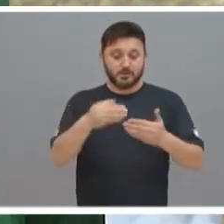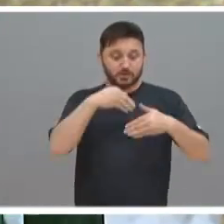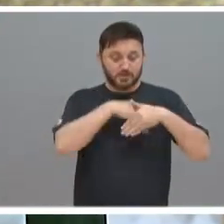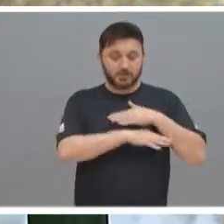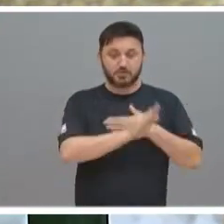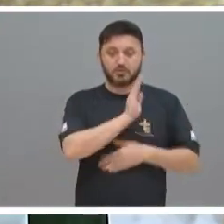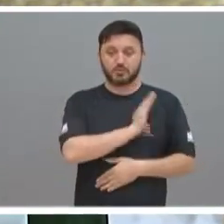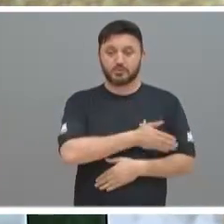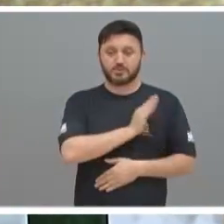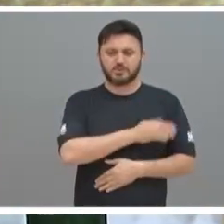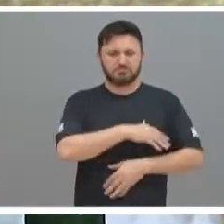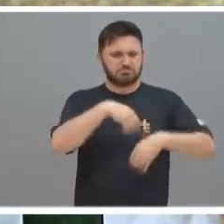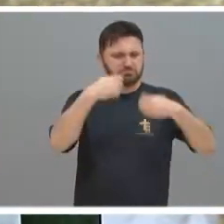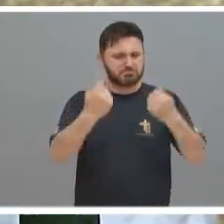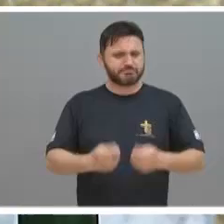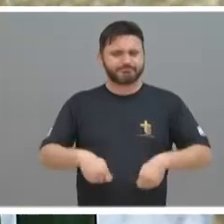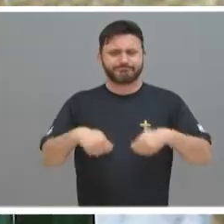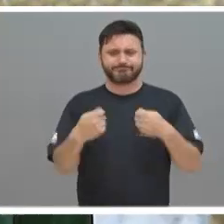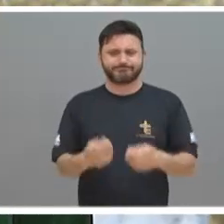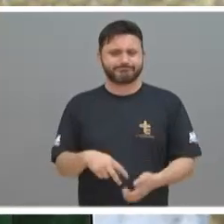estar grudado nela,